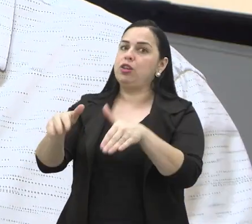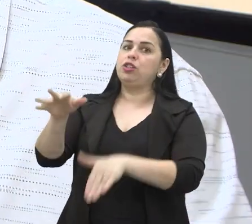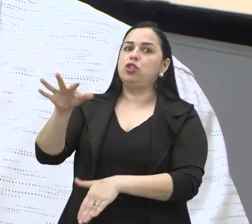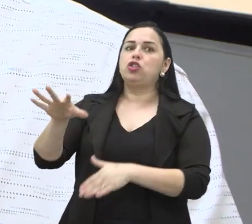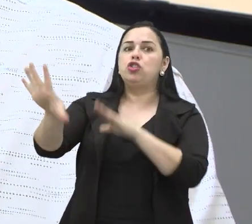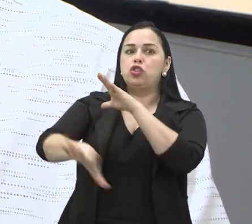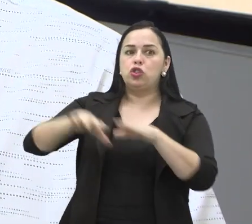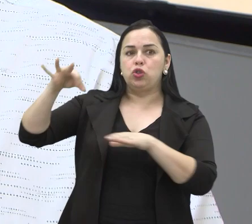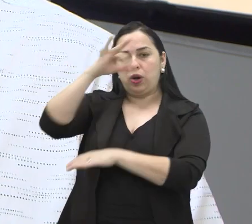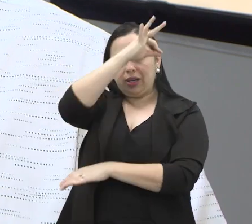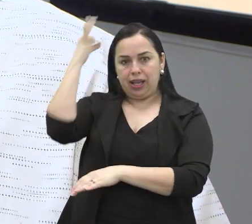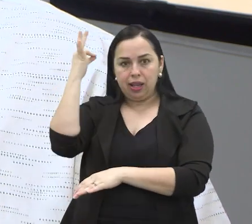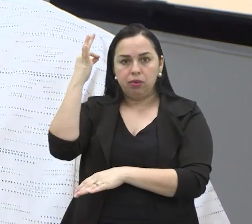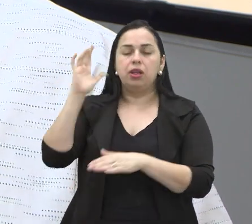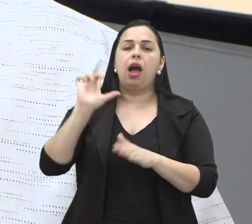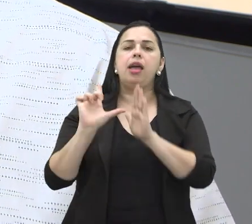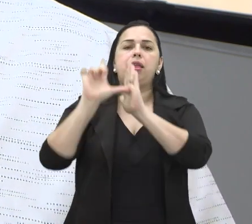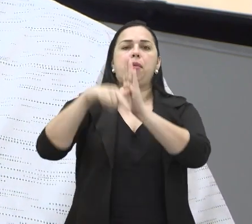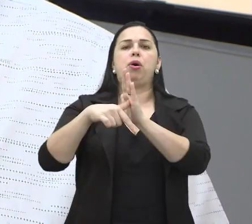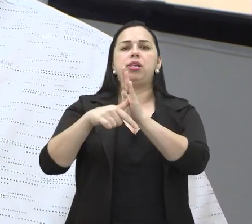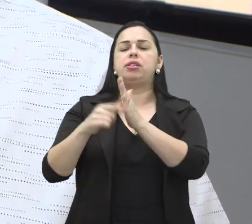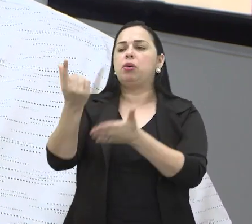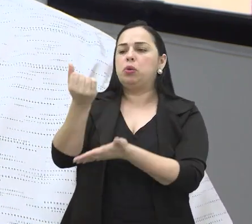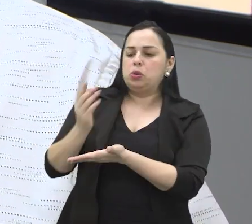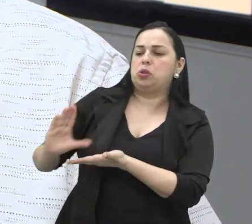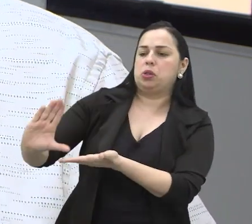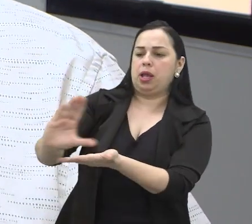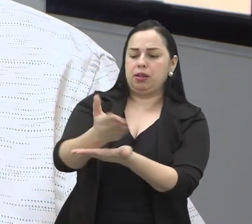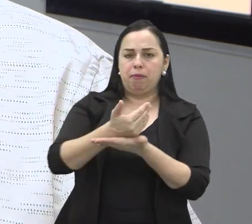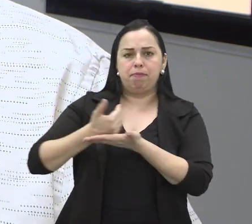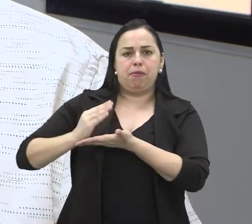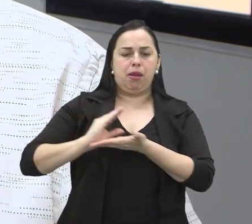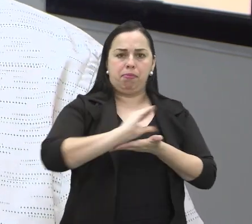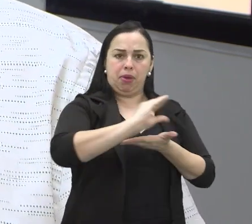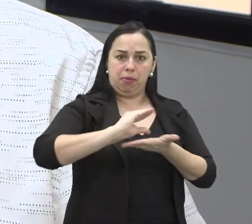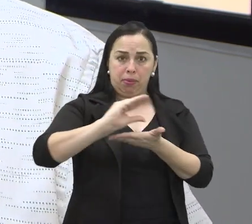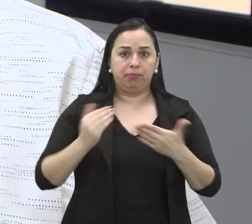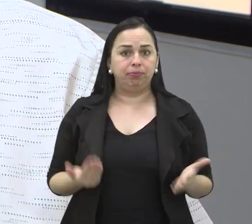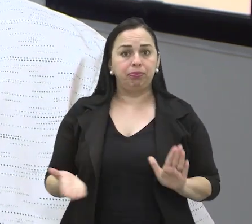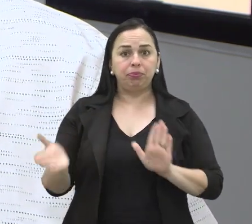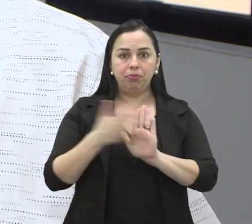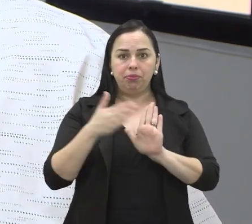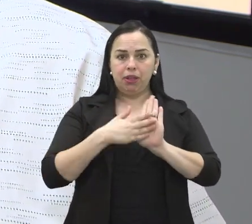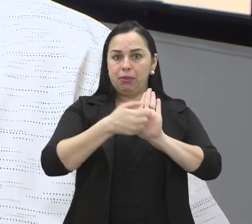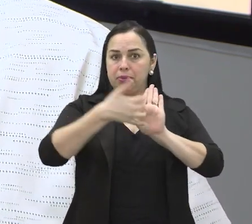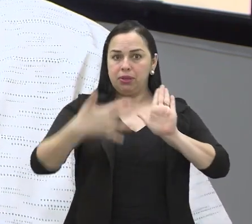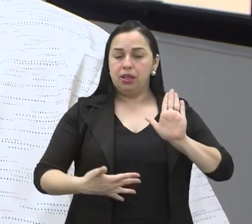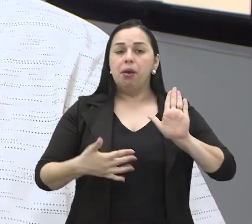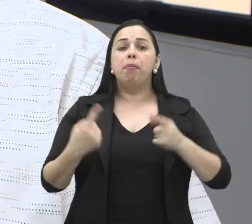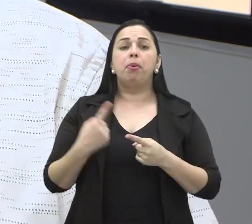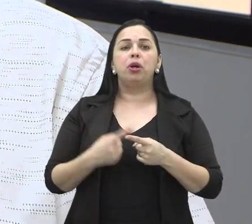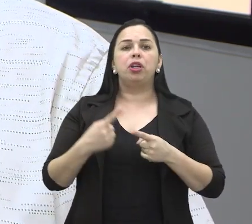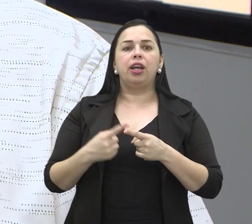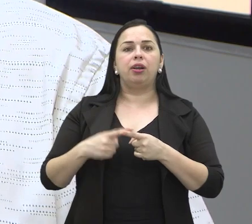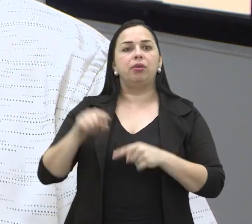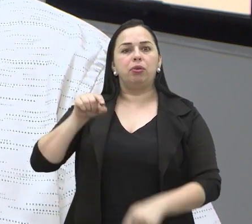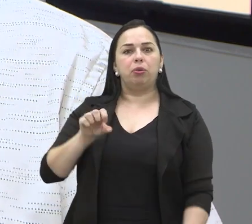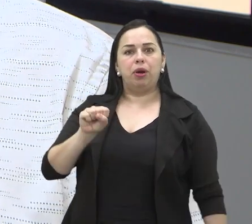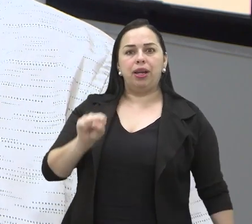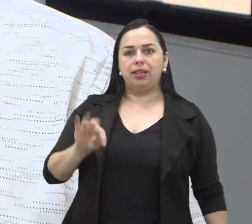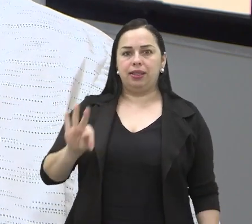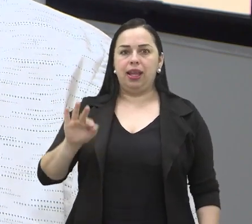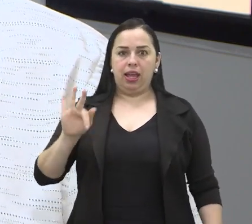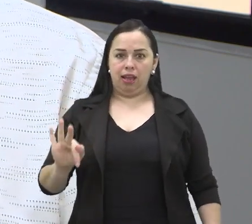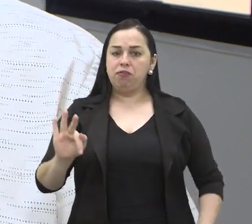a fazer a loteria municipal. Aí a prefeitura vai contratar provavelmente uma empresa especialista nisso e